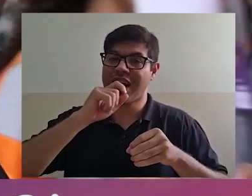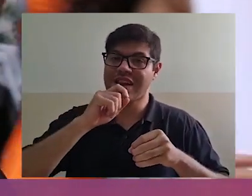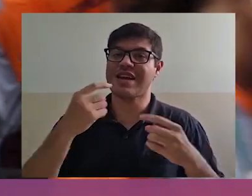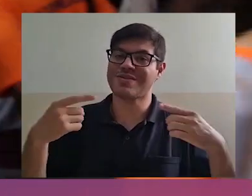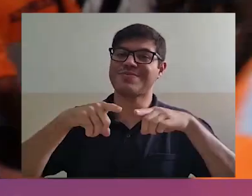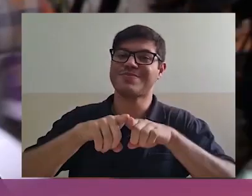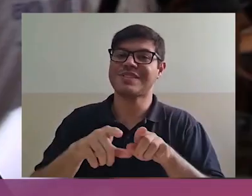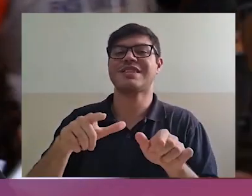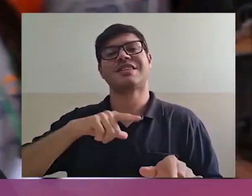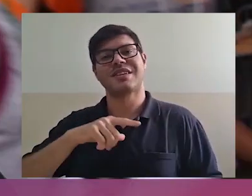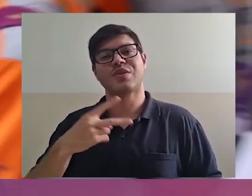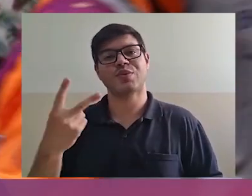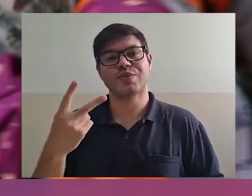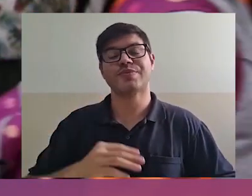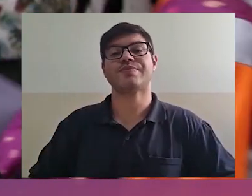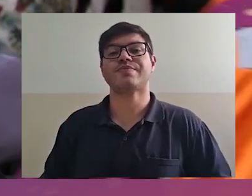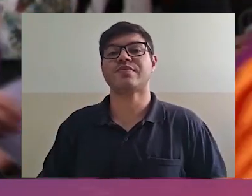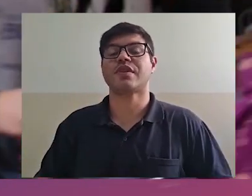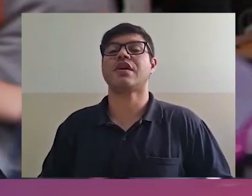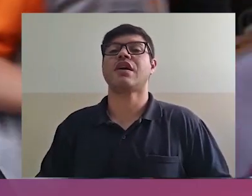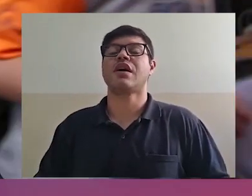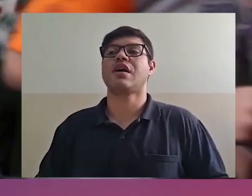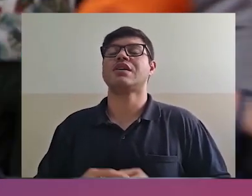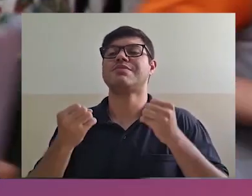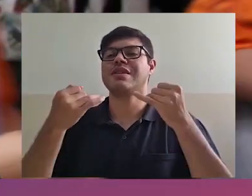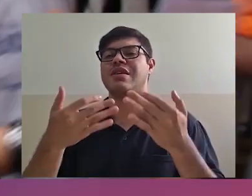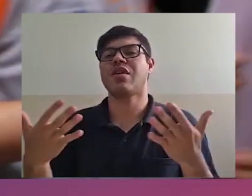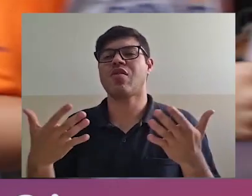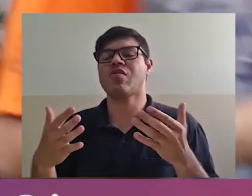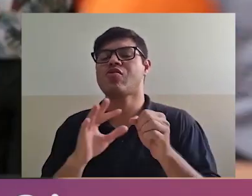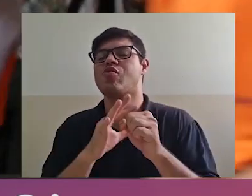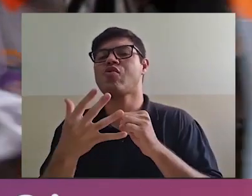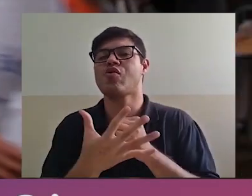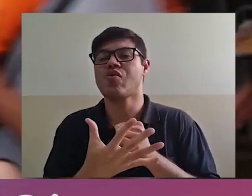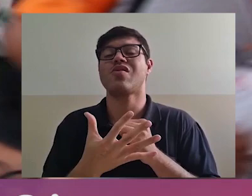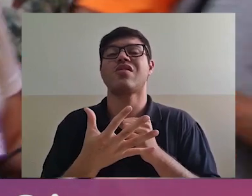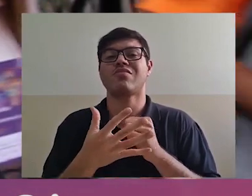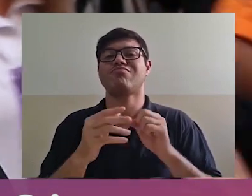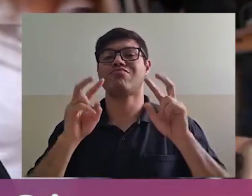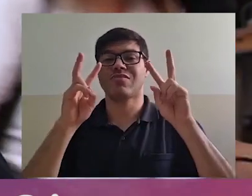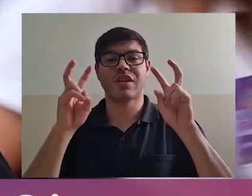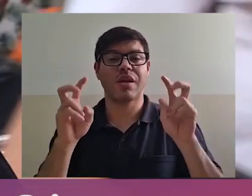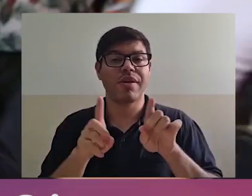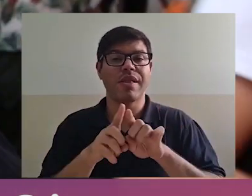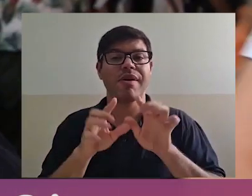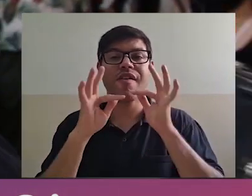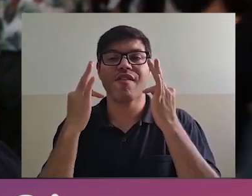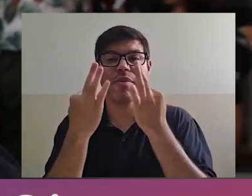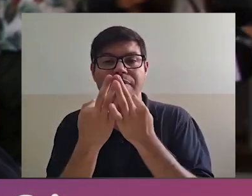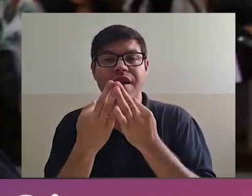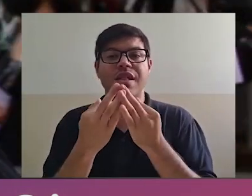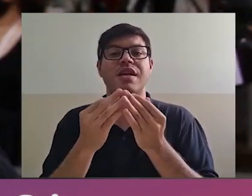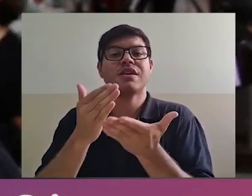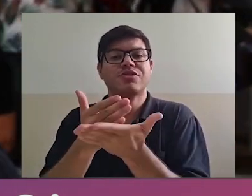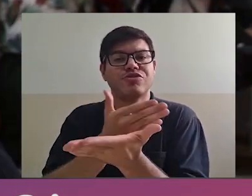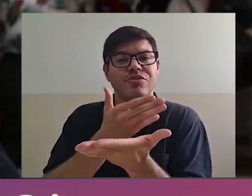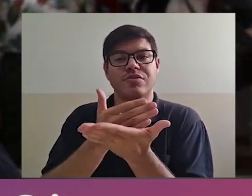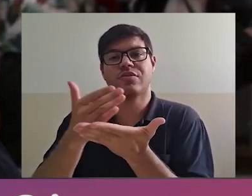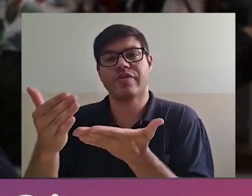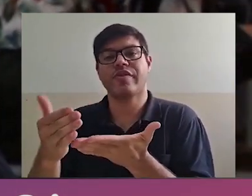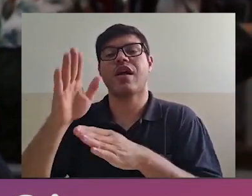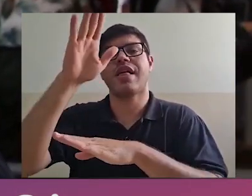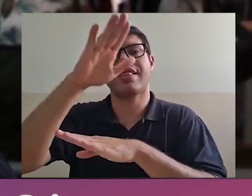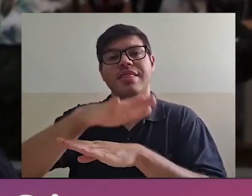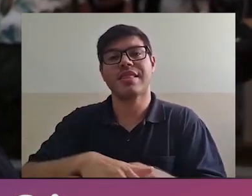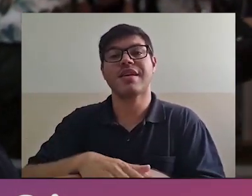ter um tema central, que é sobre a situação do Covid na vida das crianças e adolescentes e das famílias, né? E depois vai ser dividido a